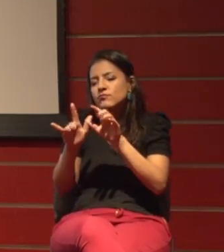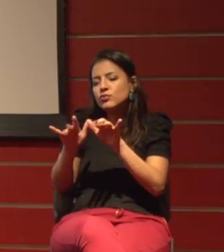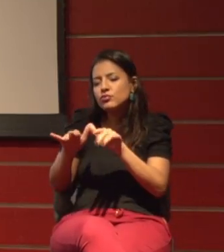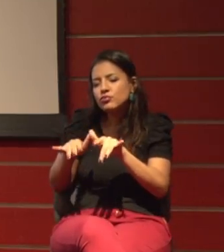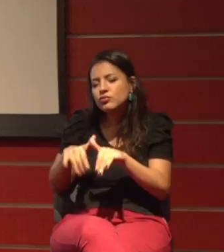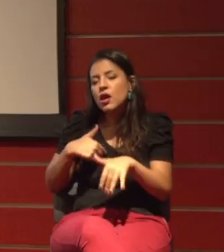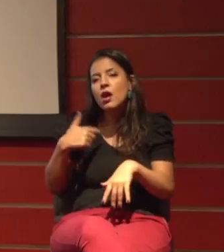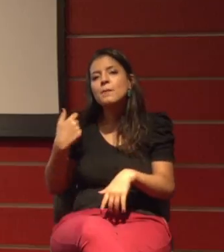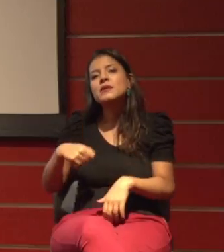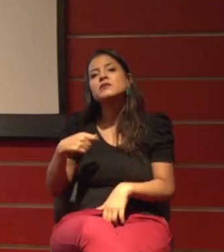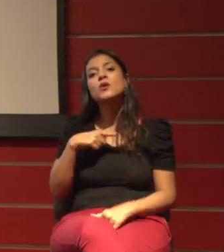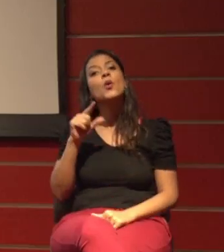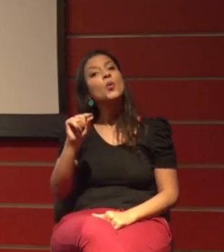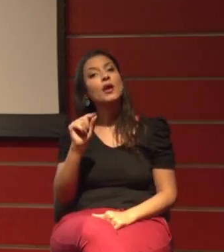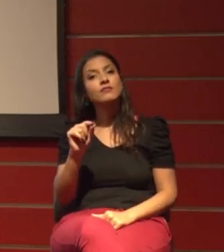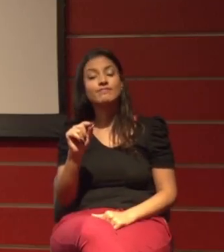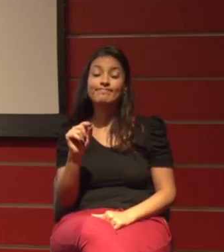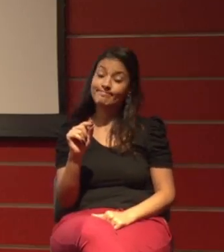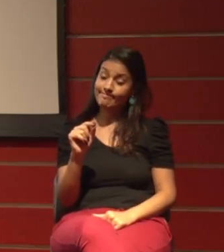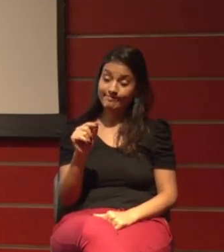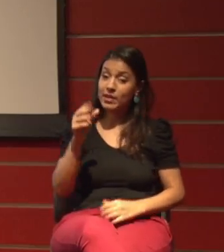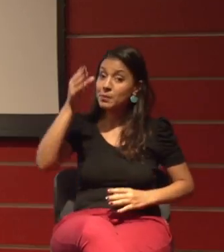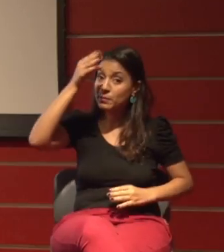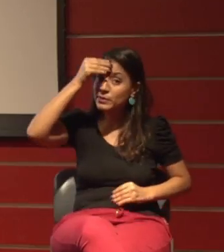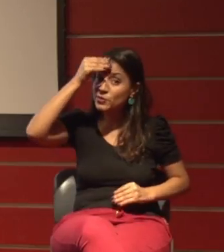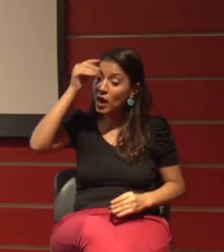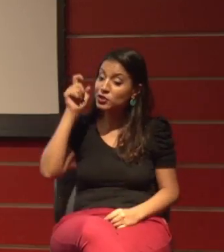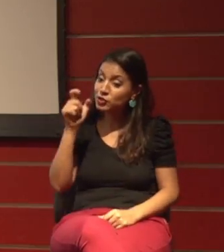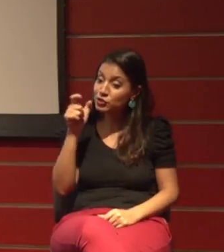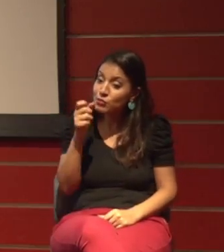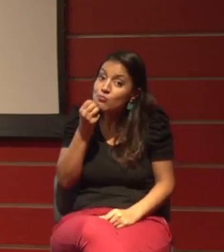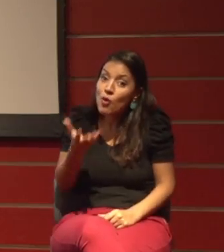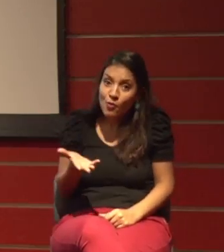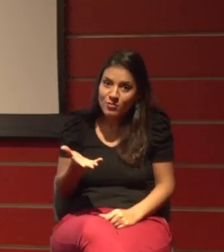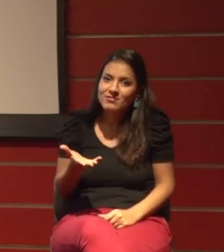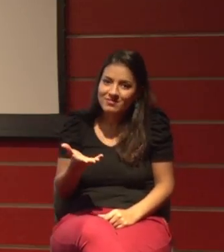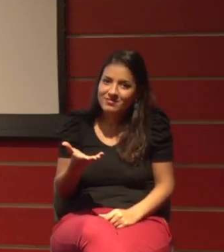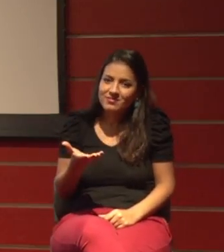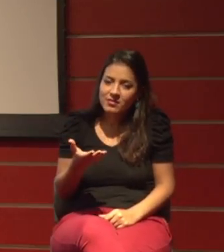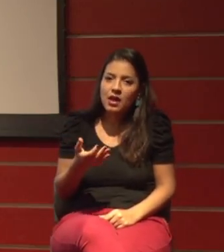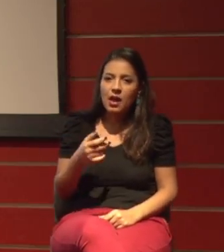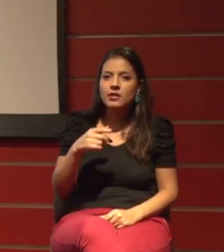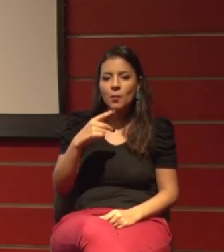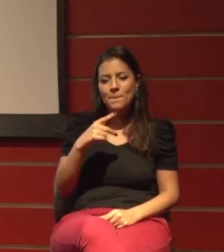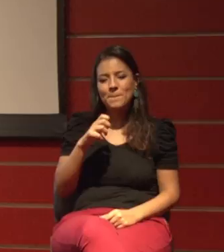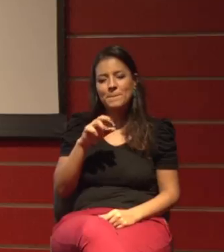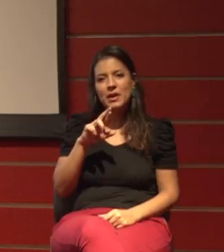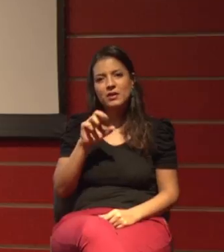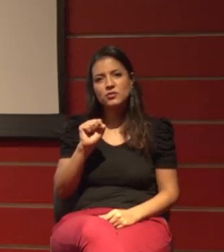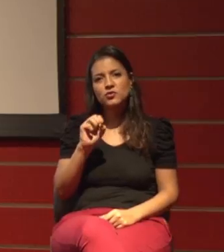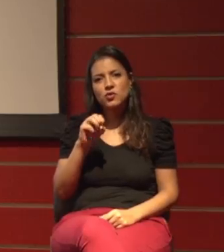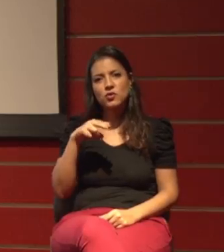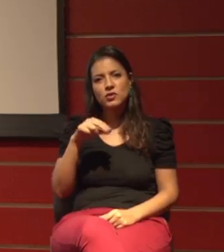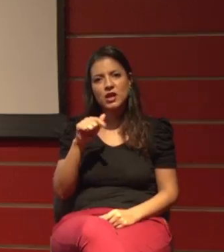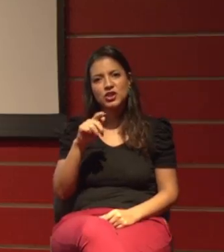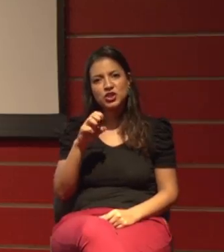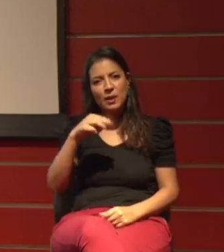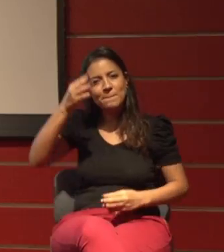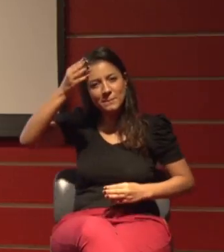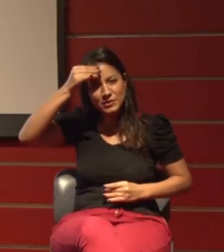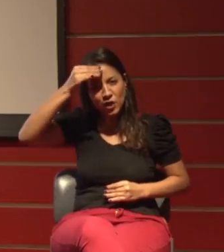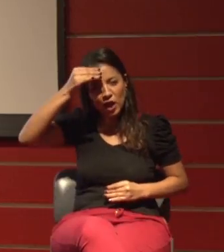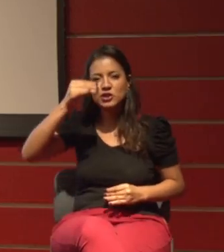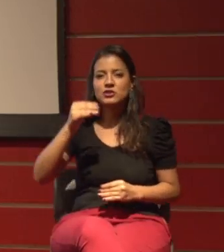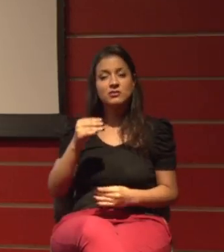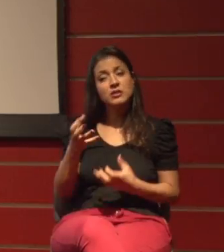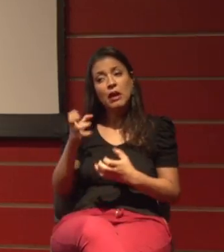procuro ter primeiro personagens interessantes que no meu caso para mim que começo com personagem né para quem preferia um tema ou